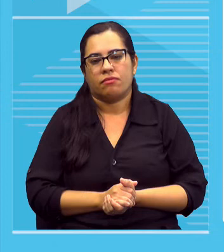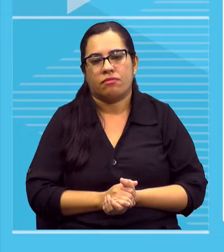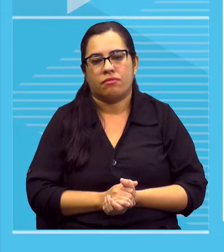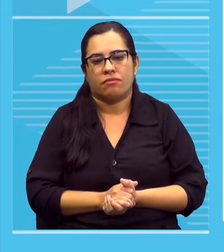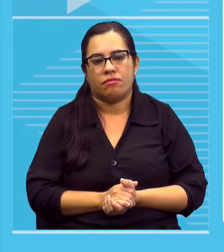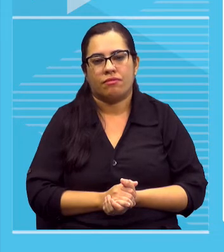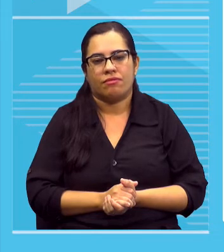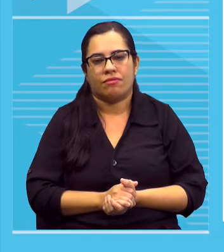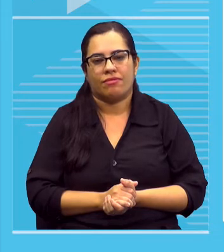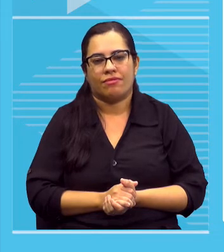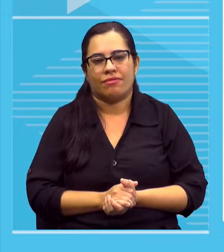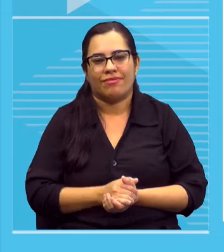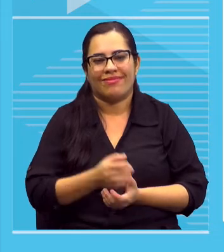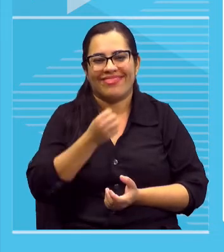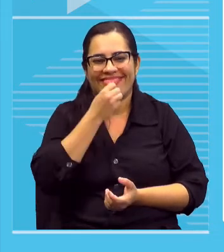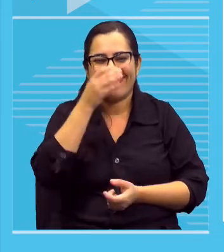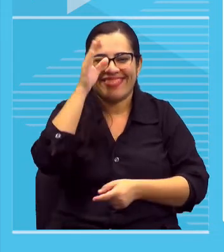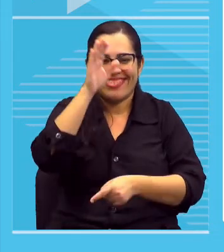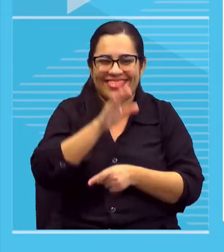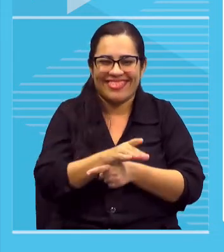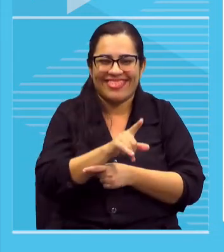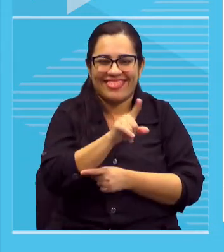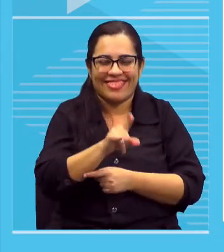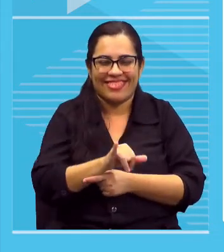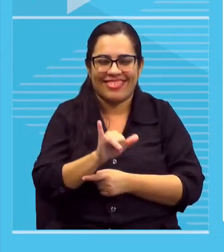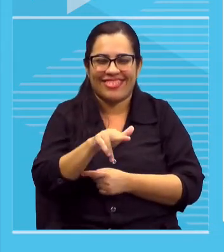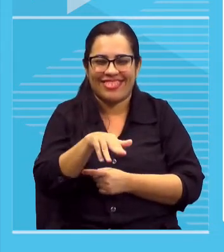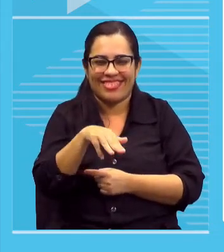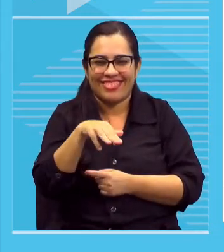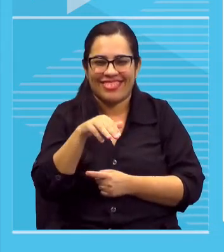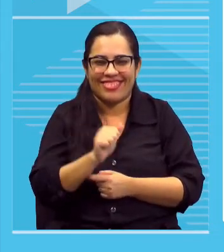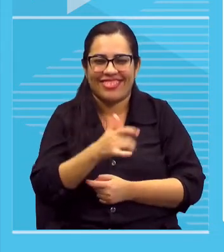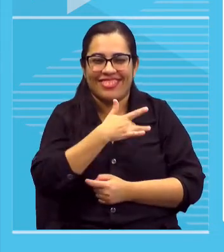Oi boa tarde Vilma tudo bom